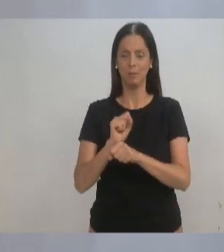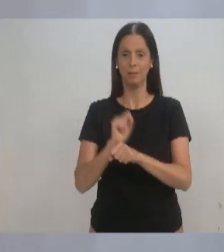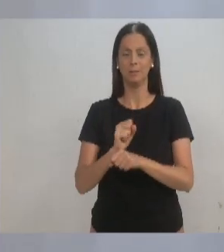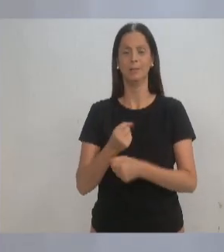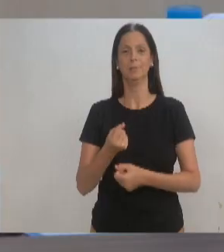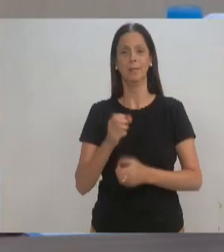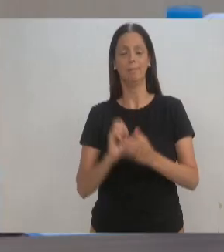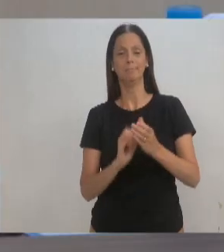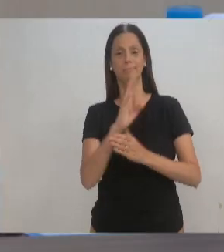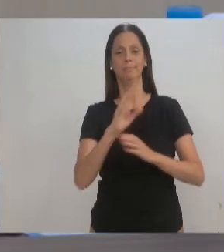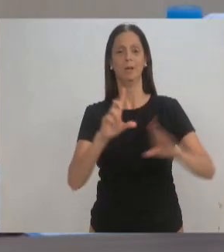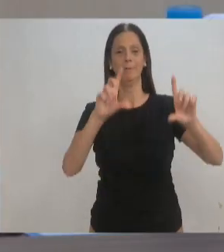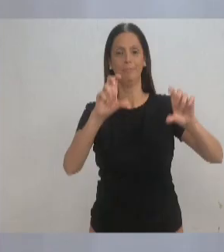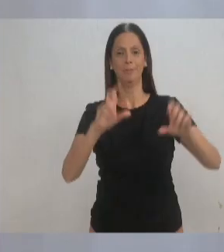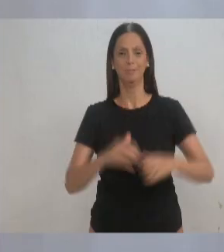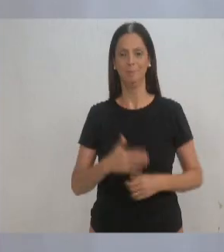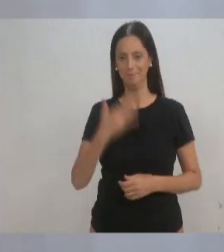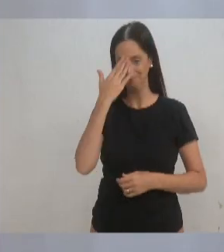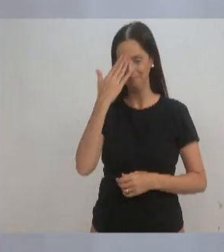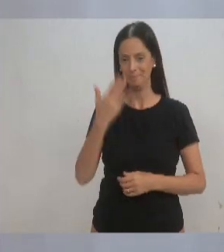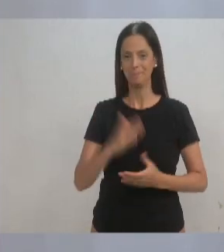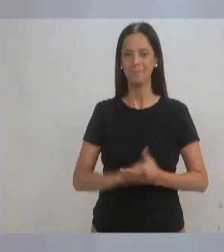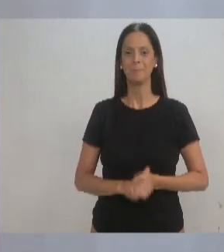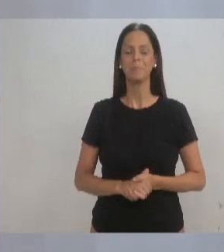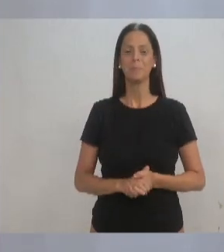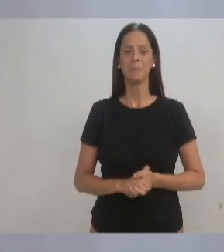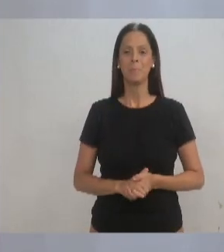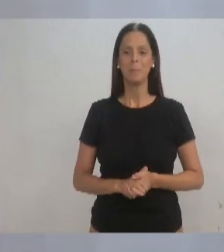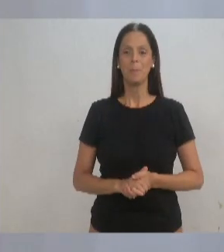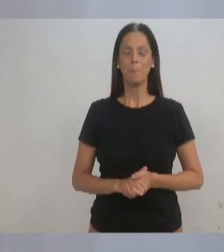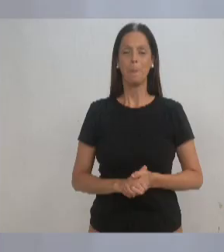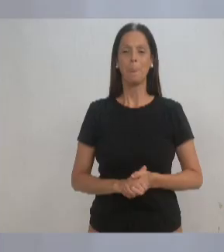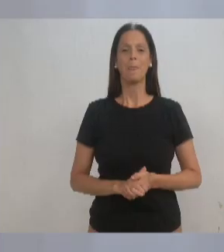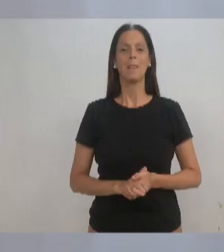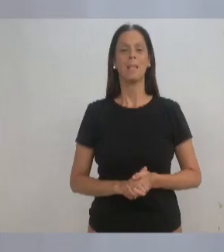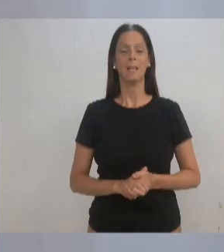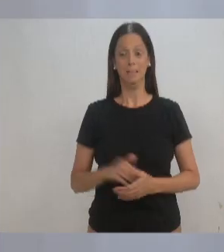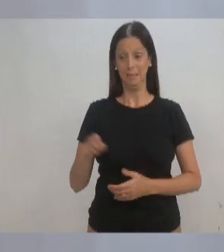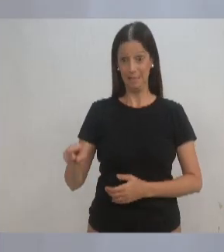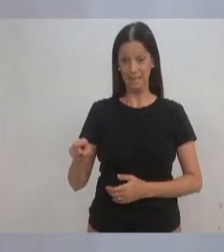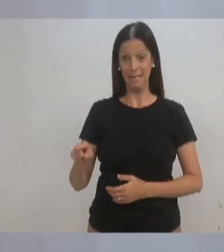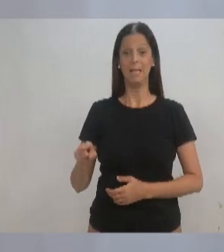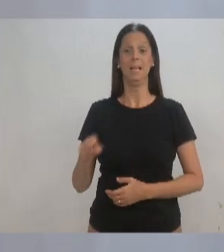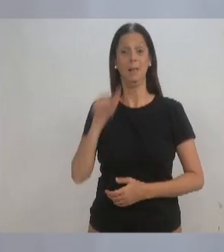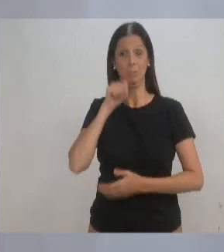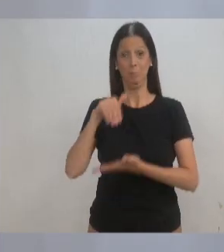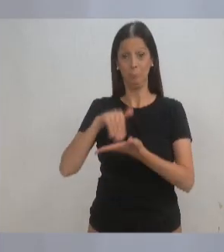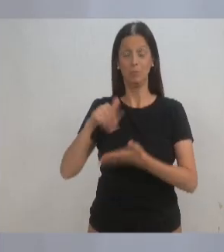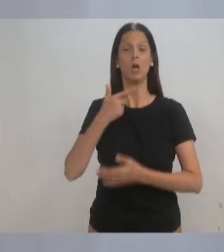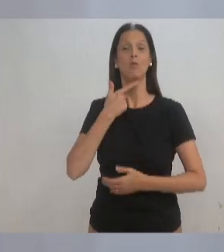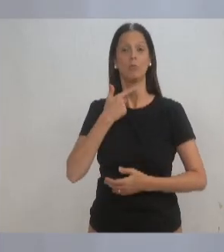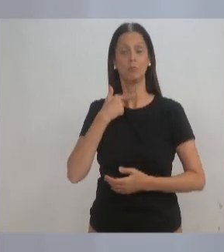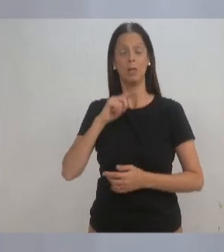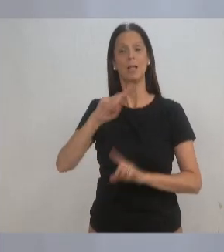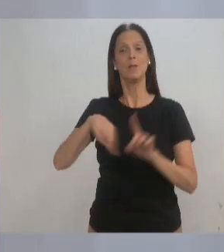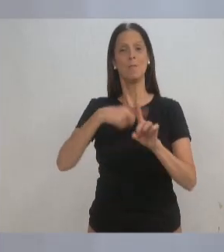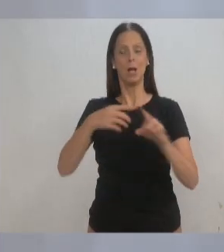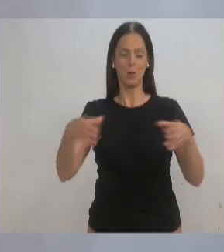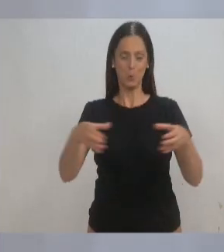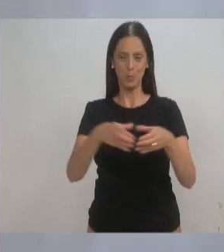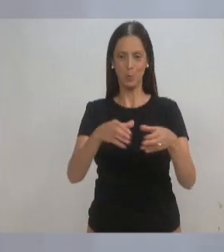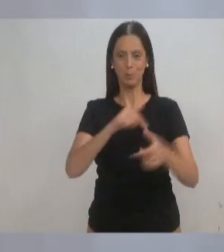aí. Obrigado. E a vontade da nossa secretária, juntamente com sua equipe,